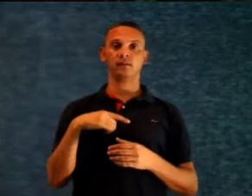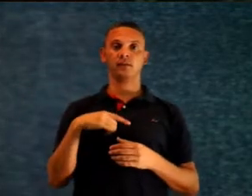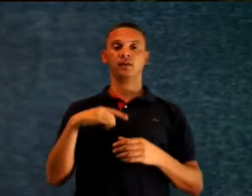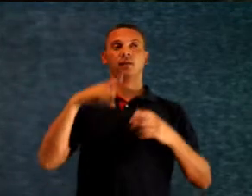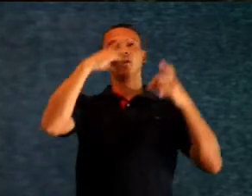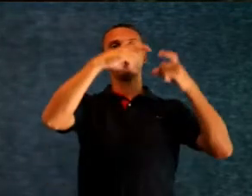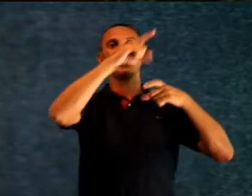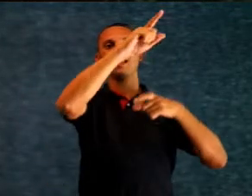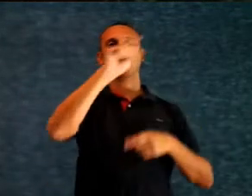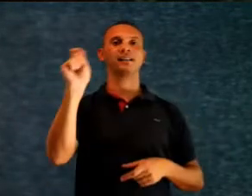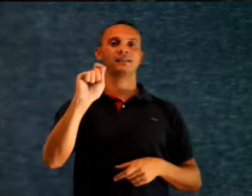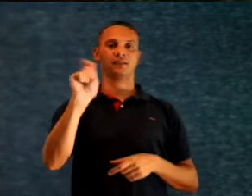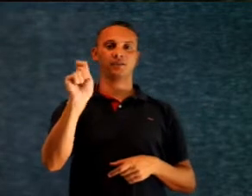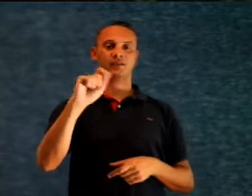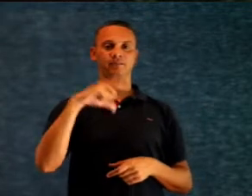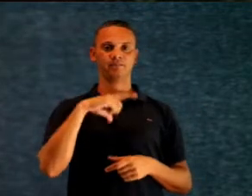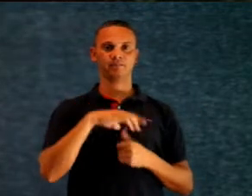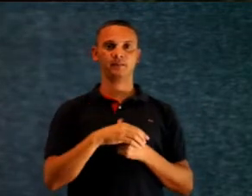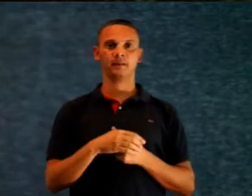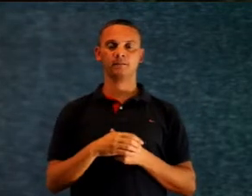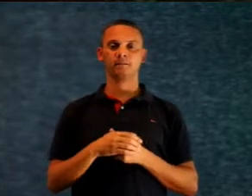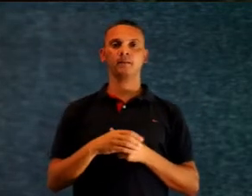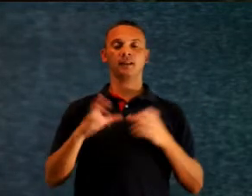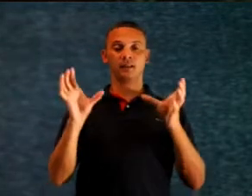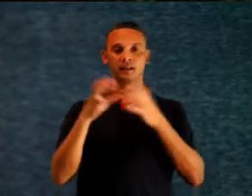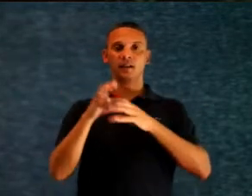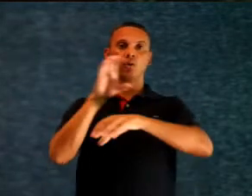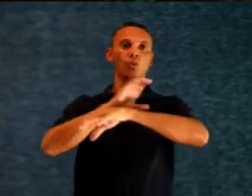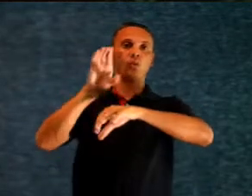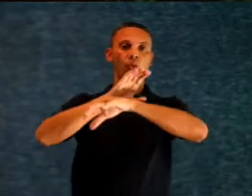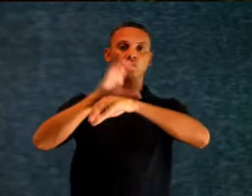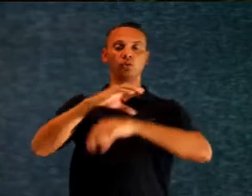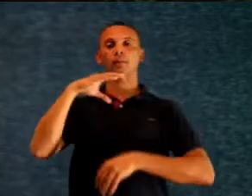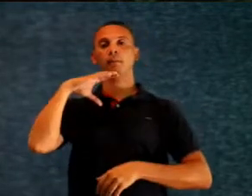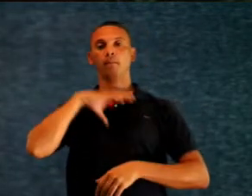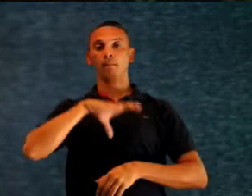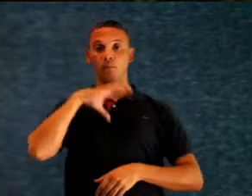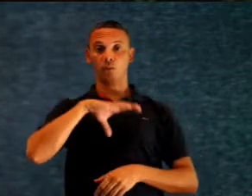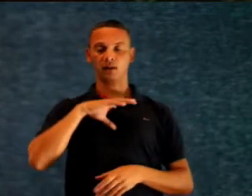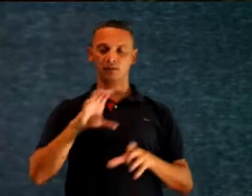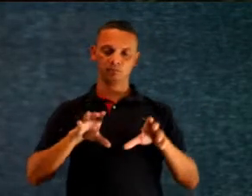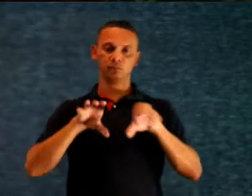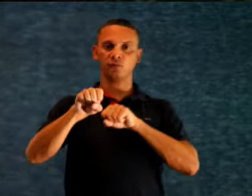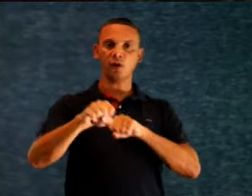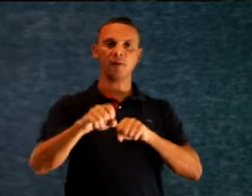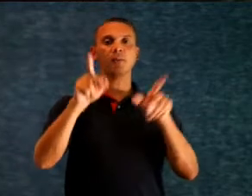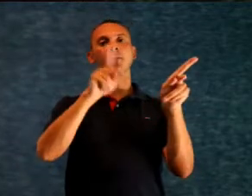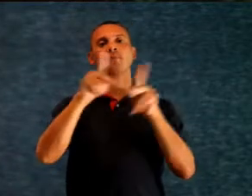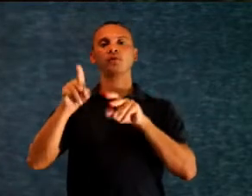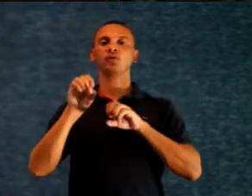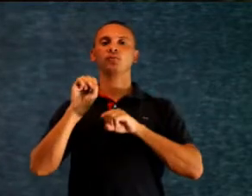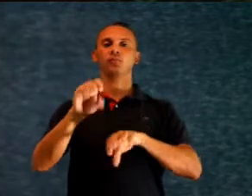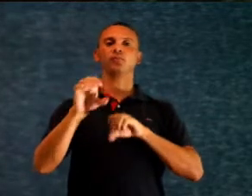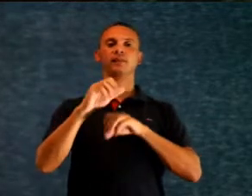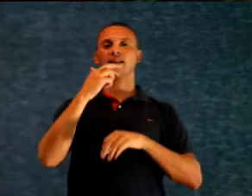em Buenos Aires. A instituição oferece cursos de português e forma professores para o ensino da língua,